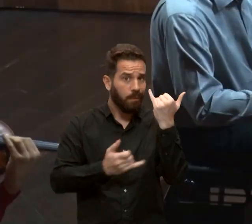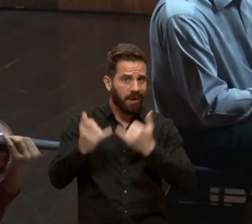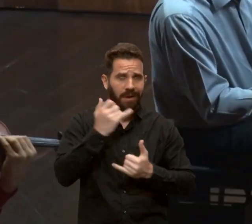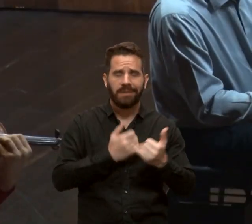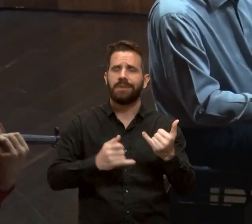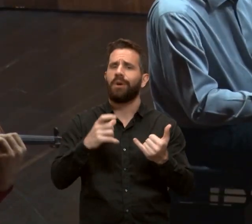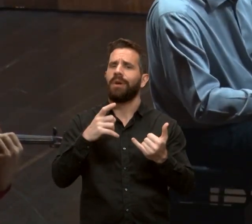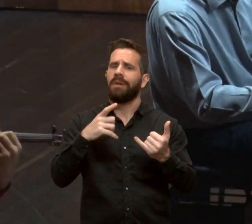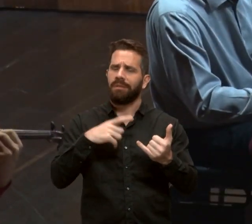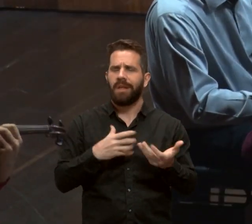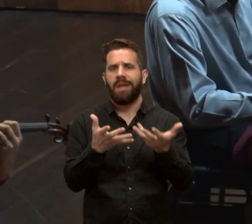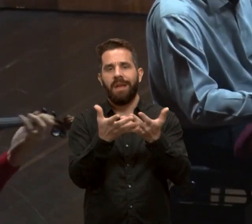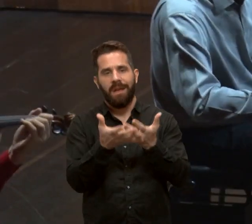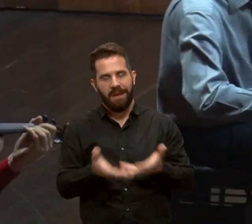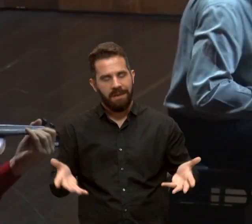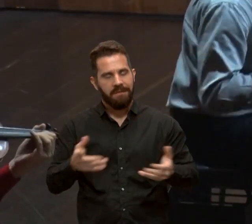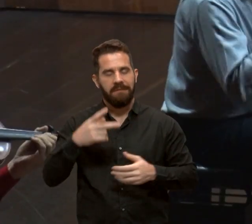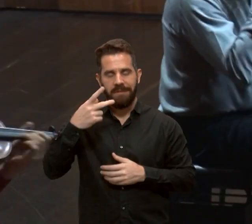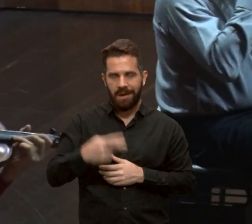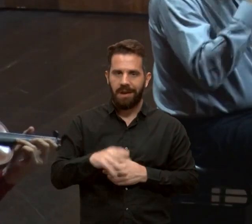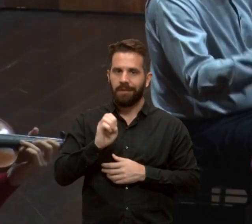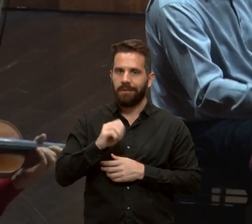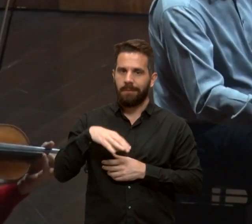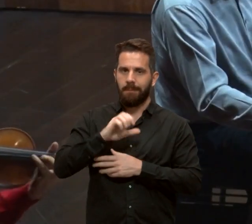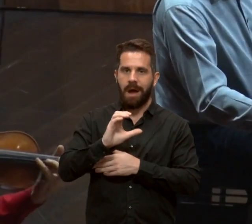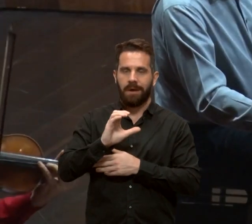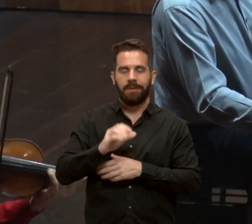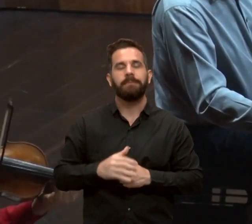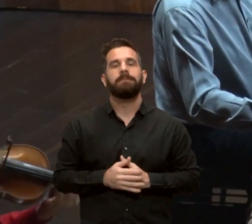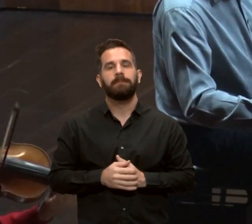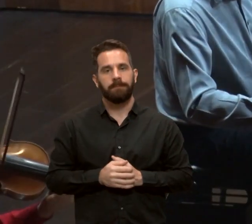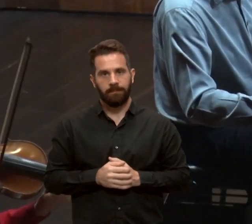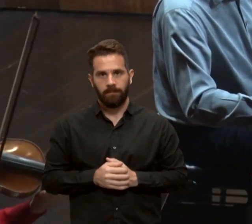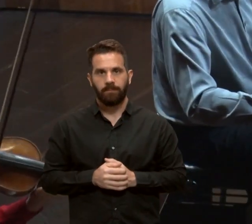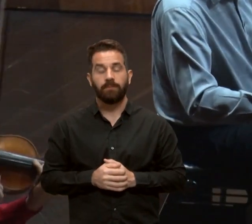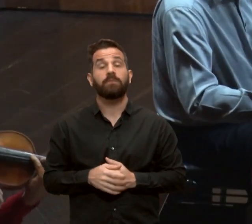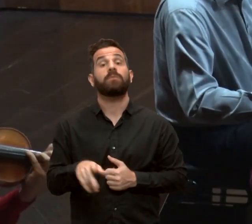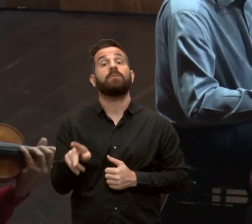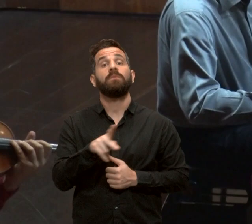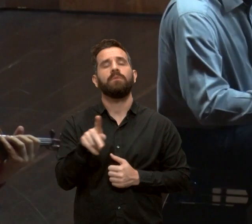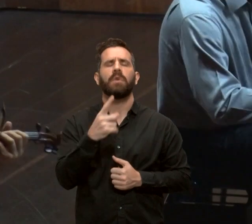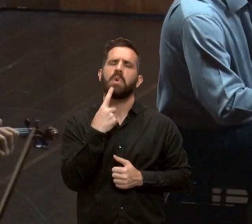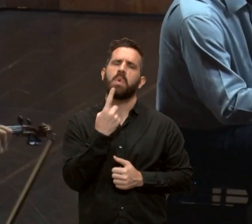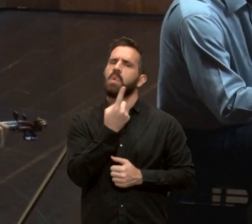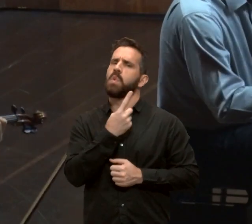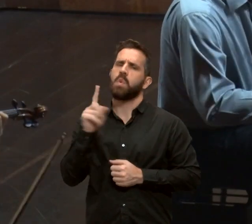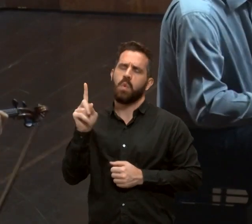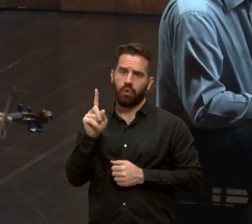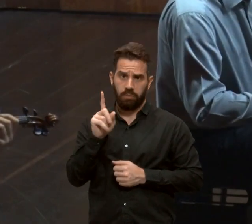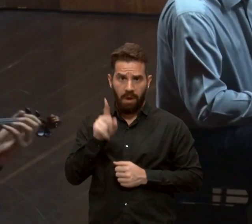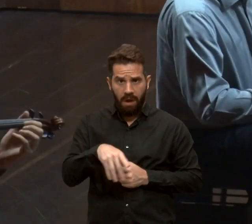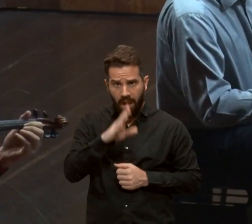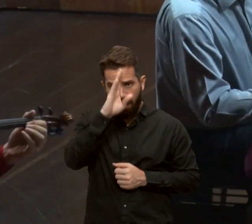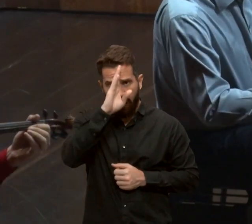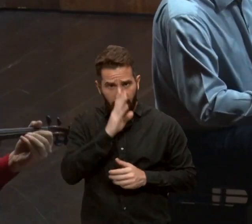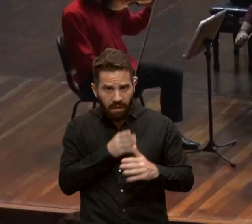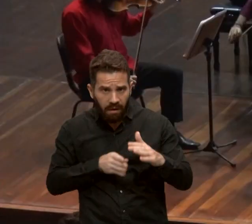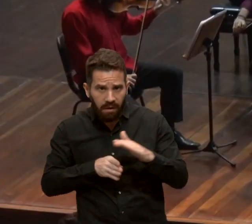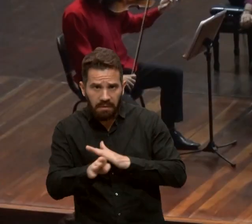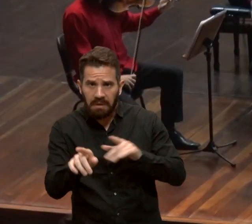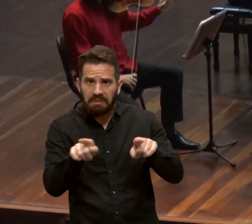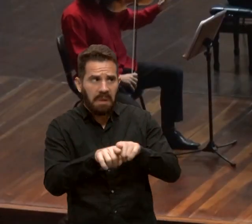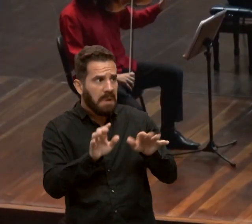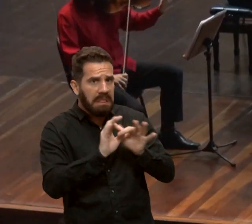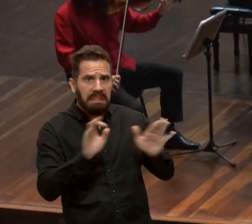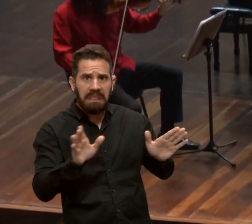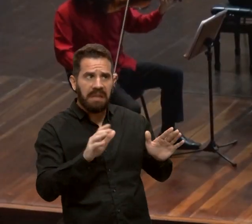eventos aqui na Escola de Música e Artes Cênicas. E professora, por último aqui, só para reforçar, é gratuito e aberto à comunidade, é